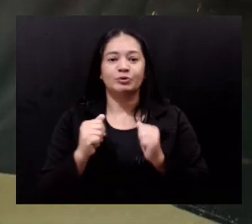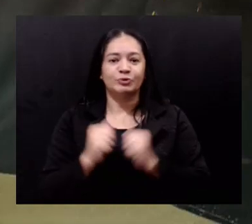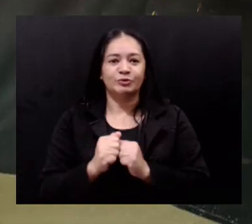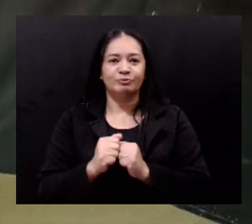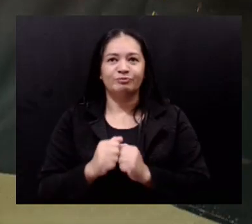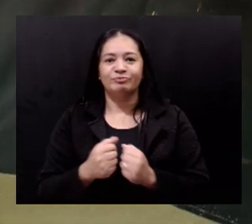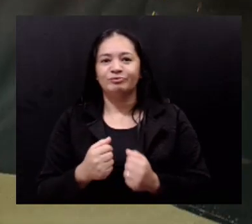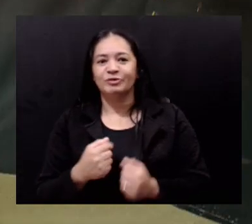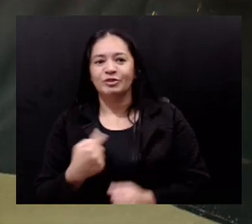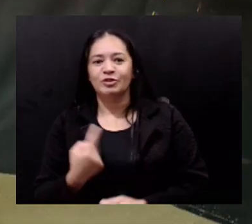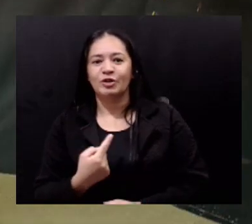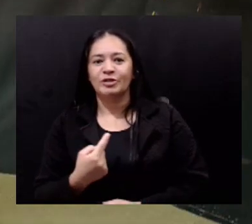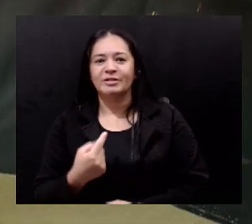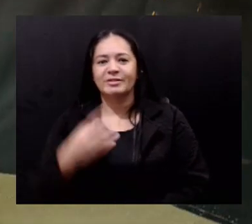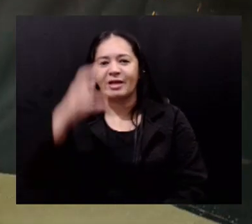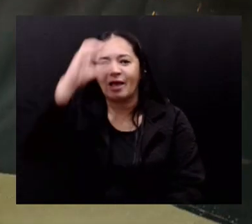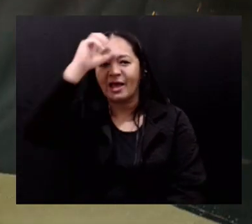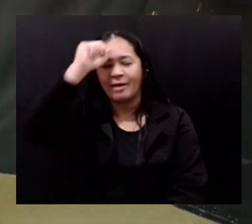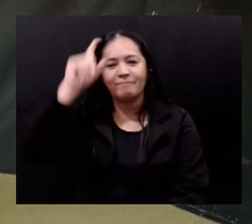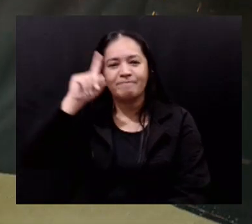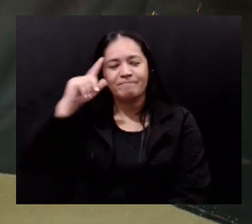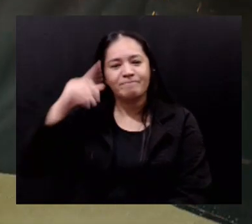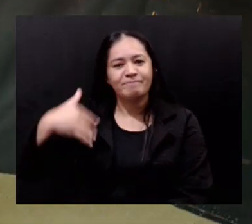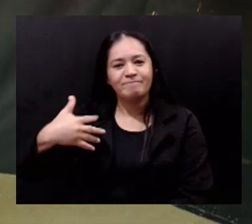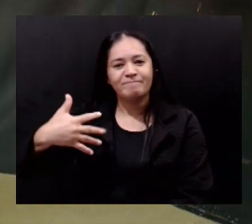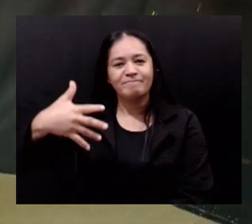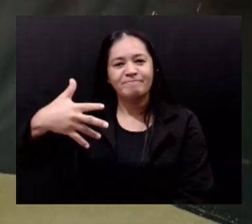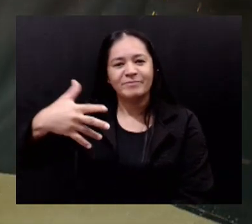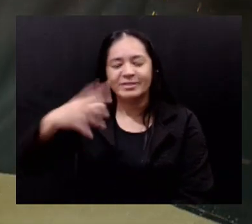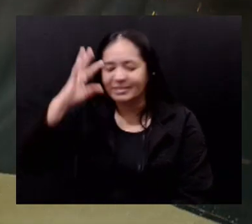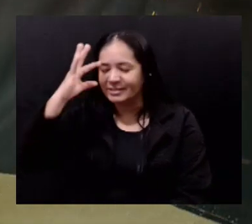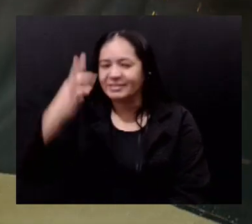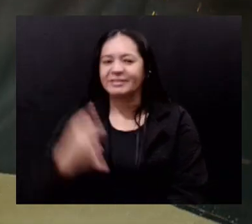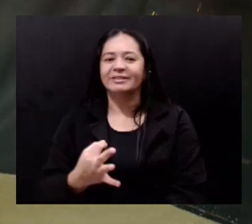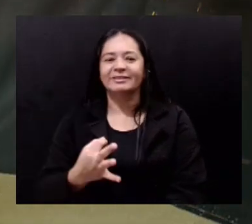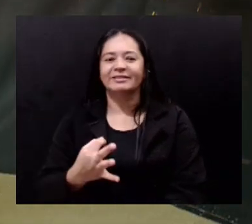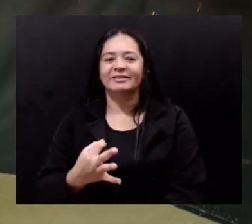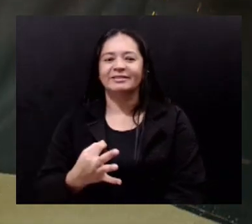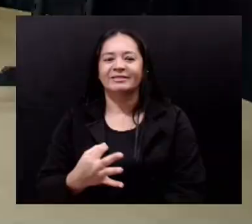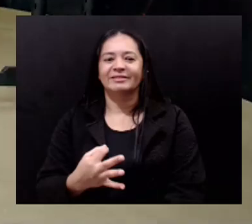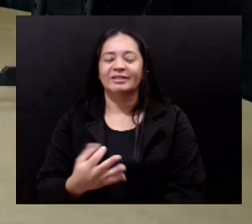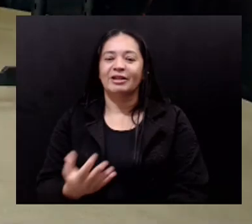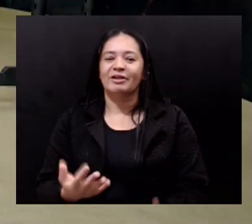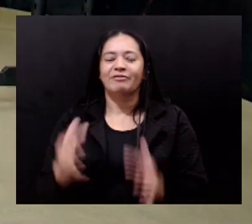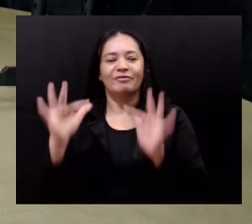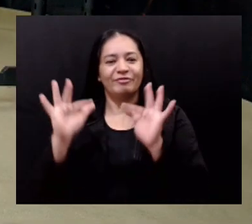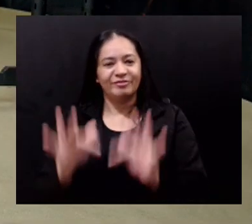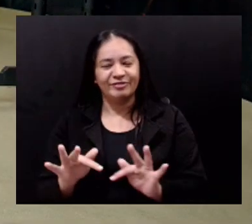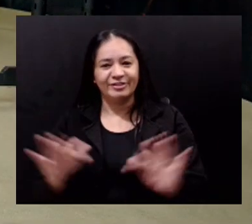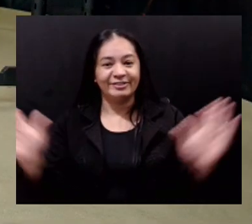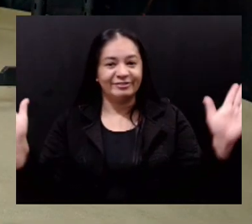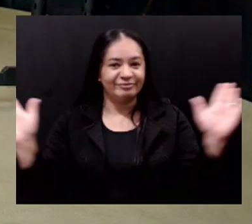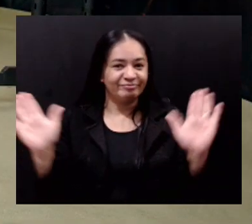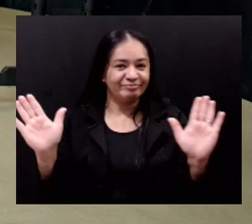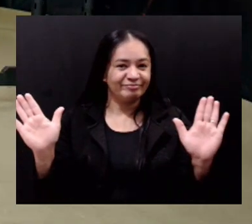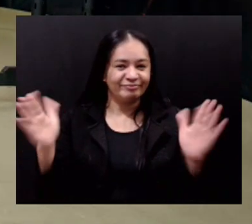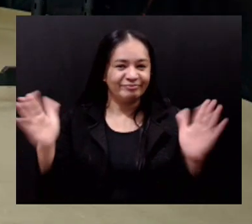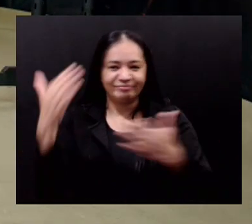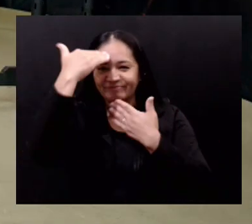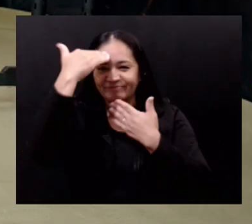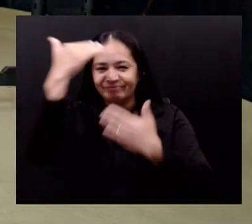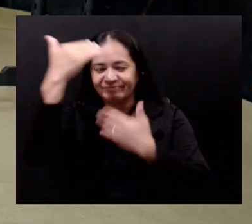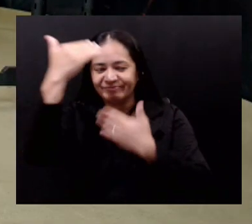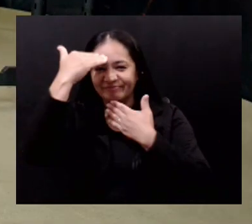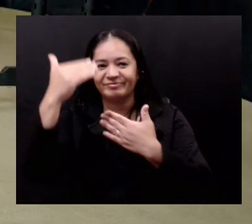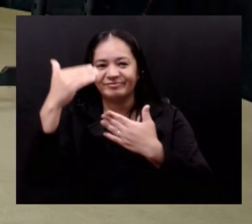para o nosso dia, para a nossa vida, tenho certeza disso, tá bom? Vamos encerrando então, valeu turma, obrigada à equipe